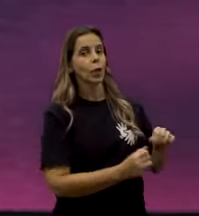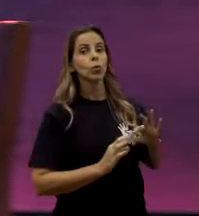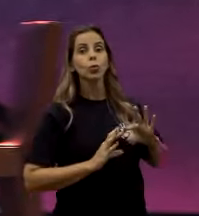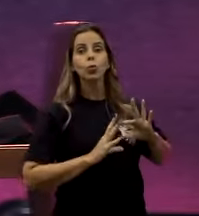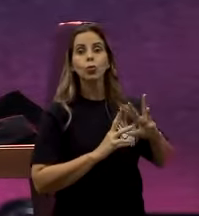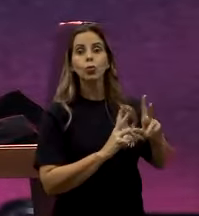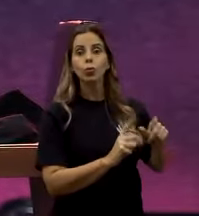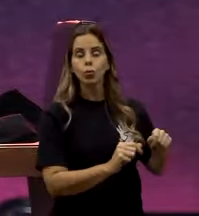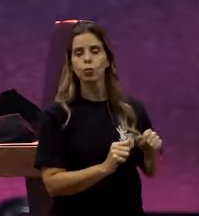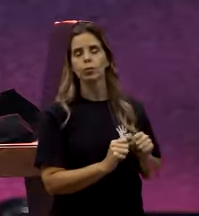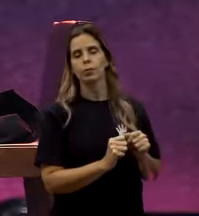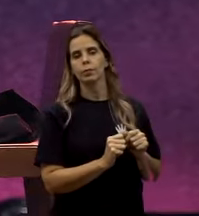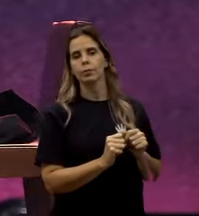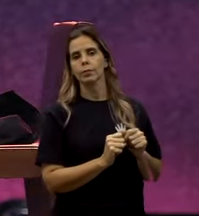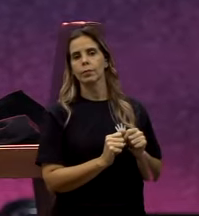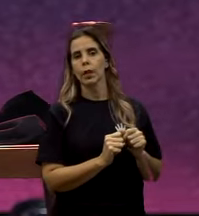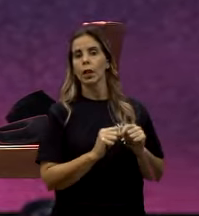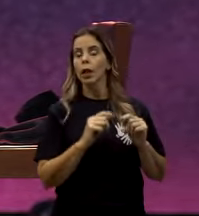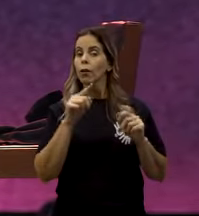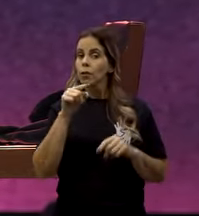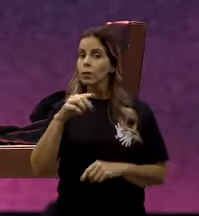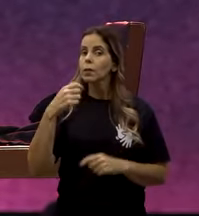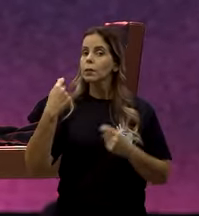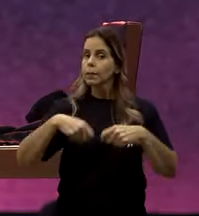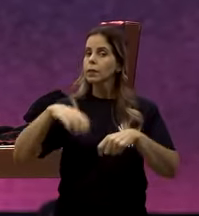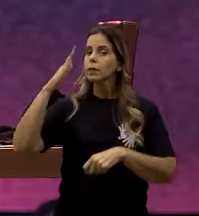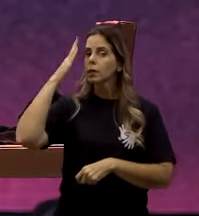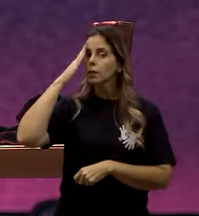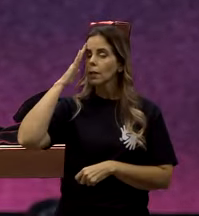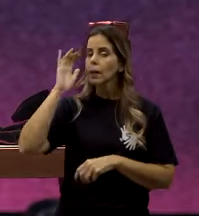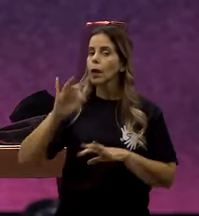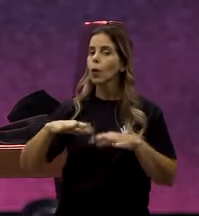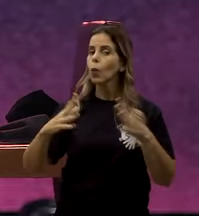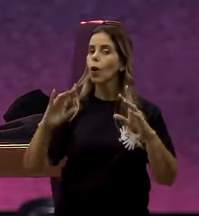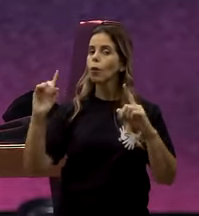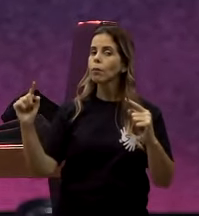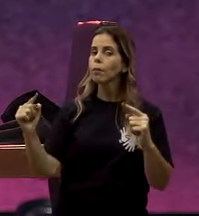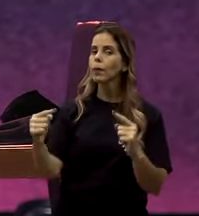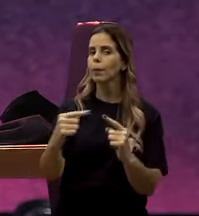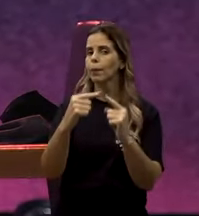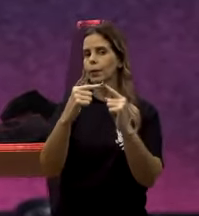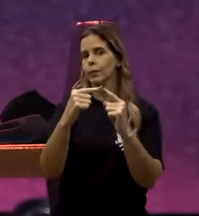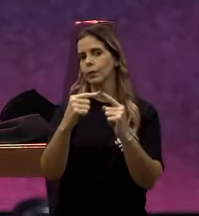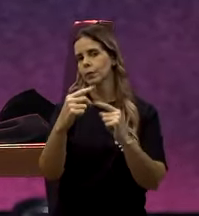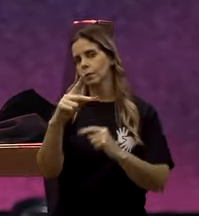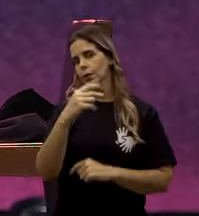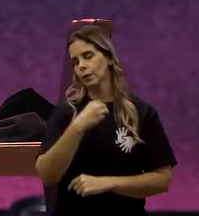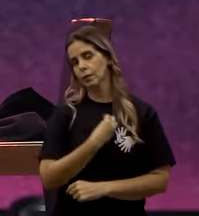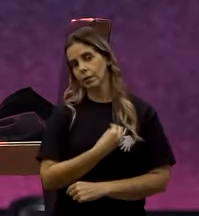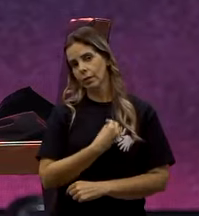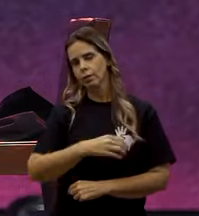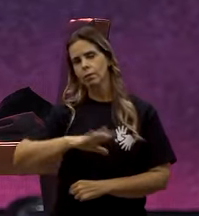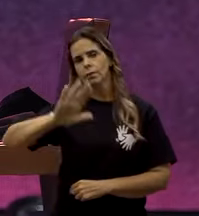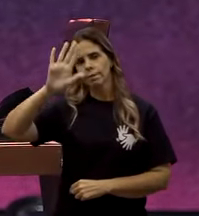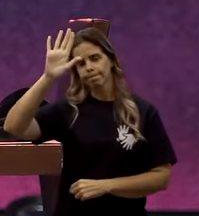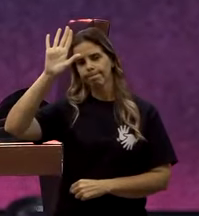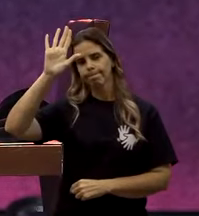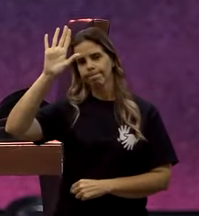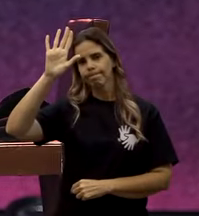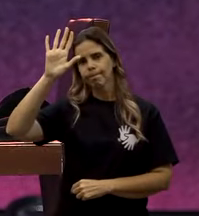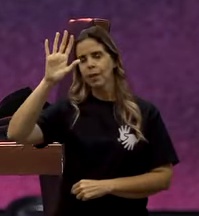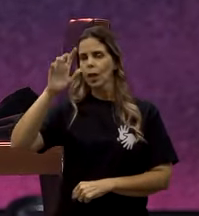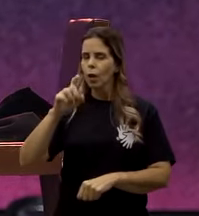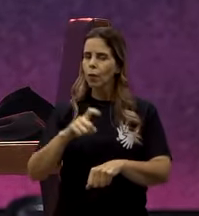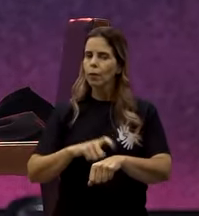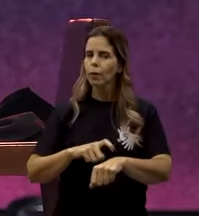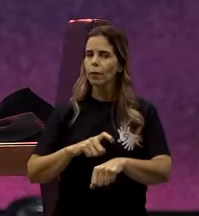mim quem tá aí quem tá aí por isso eu quero declarar algo aqui levante a sua mão que eu quero declarar é tempo de você colocar Sua